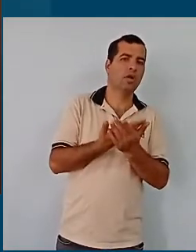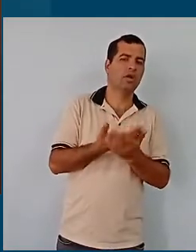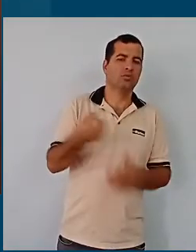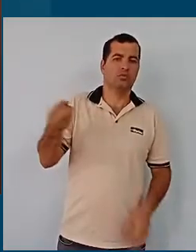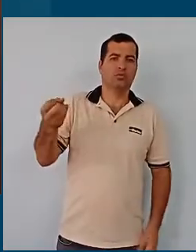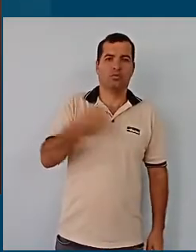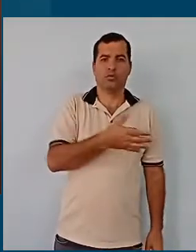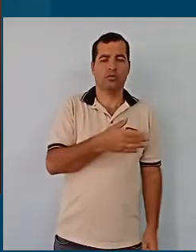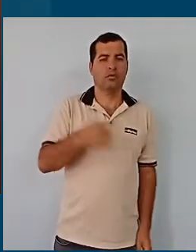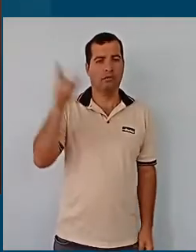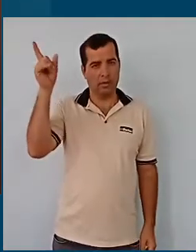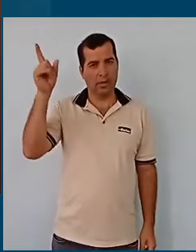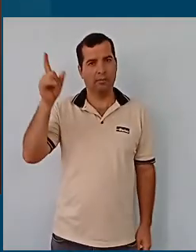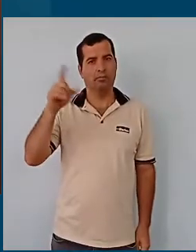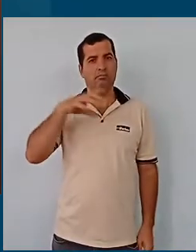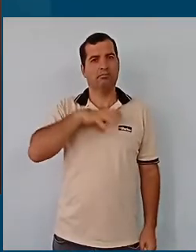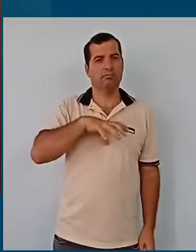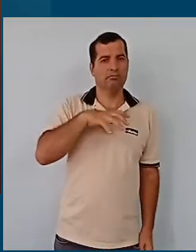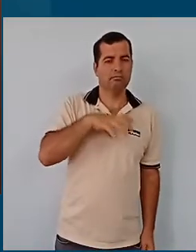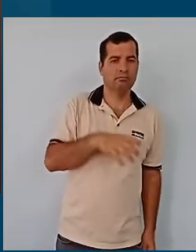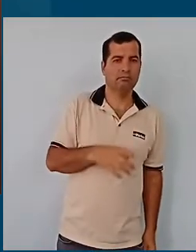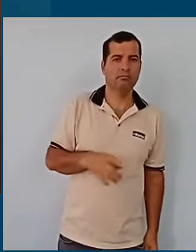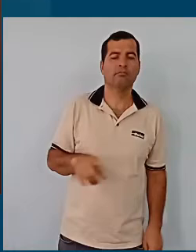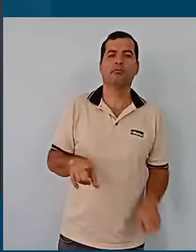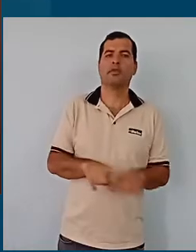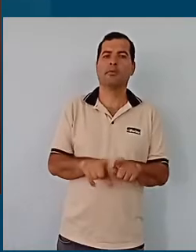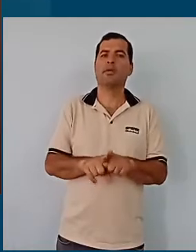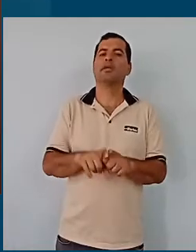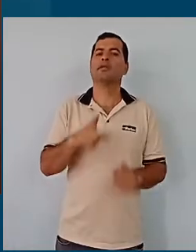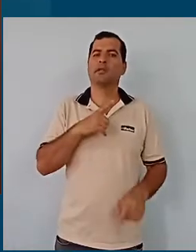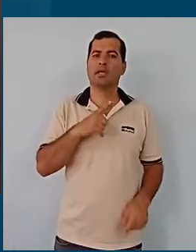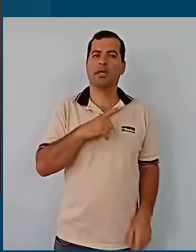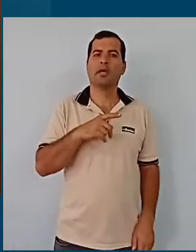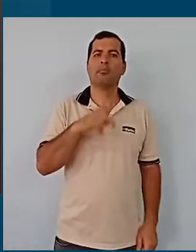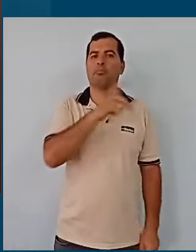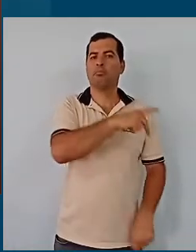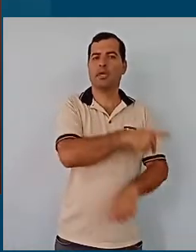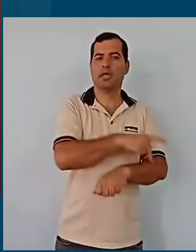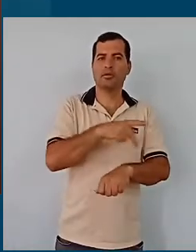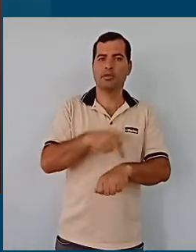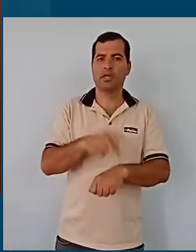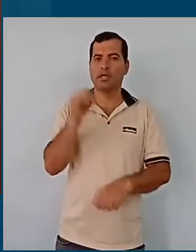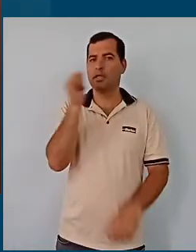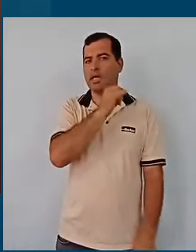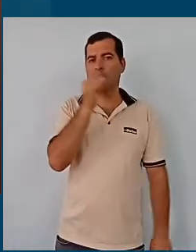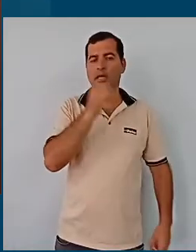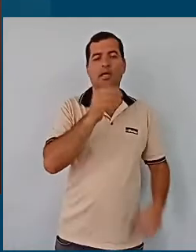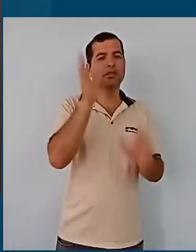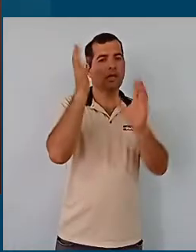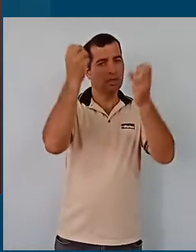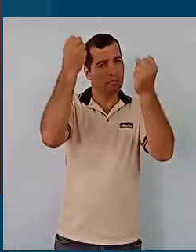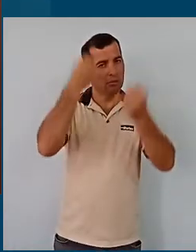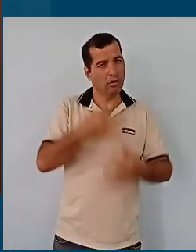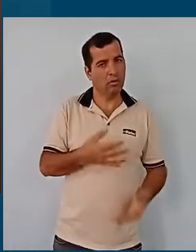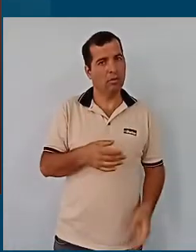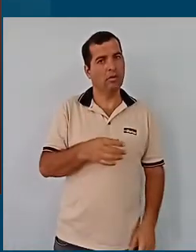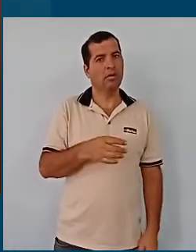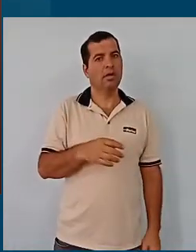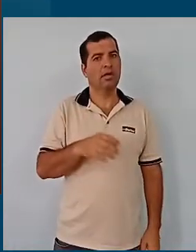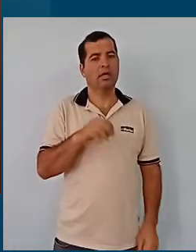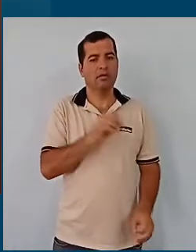eles procedem para fazer isso, né? A pedagogia italiana da educação infantil já fala disso, né? De como a gente pode